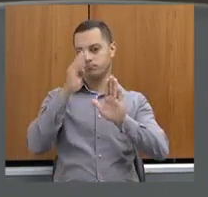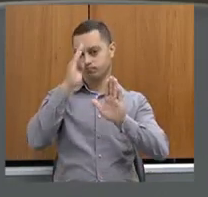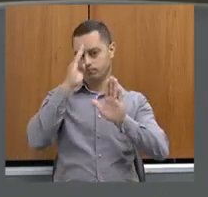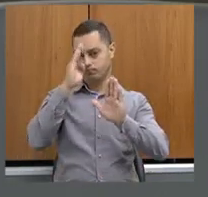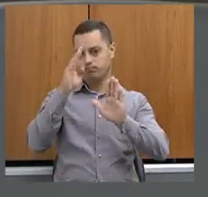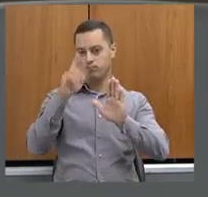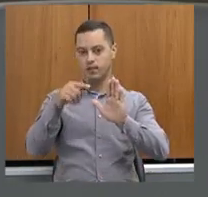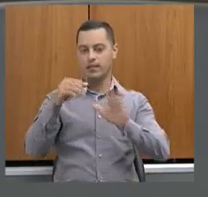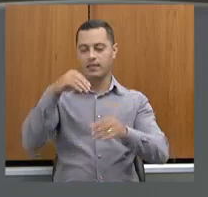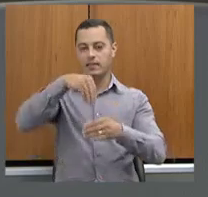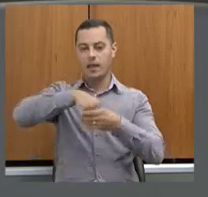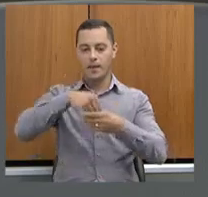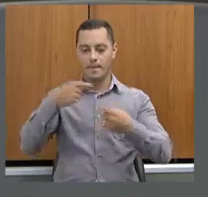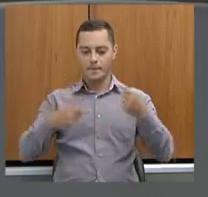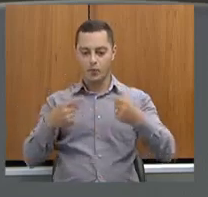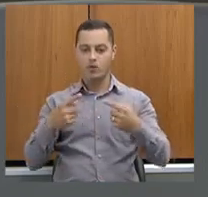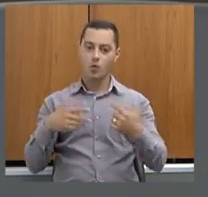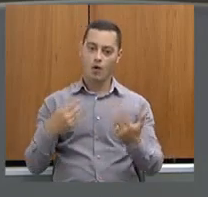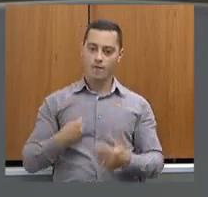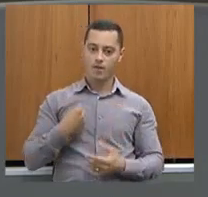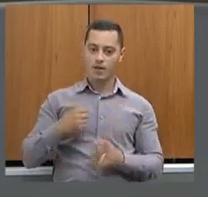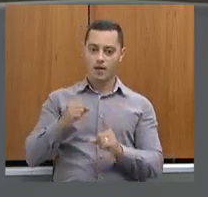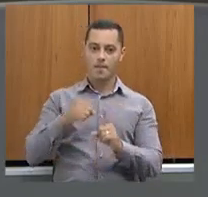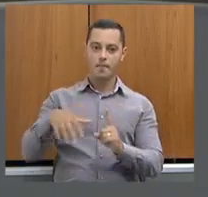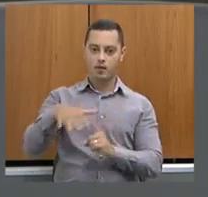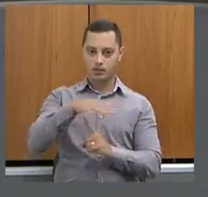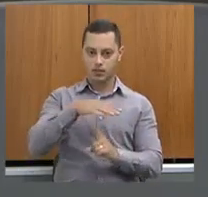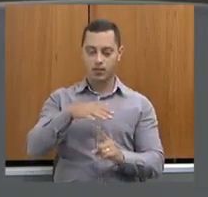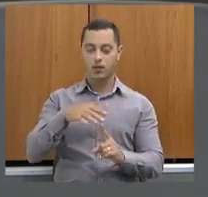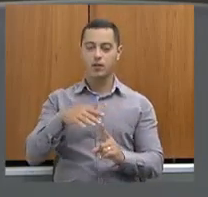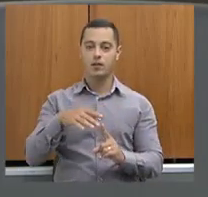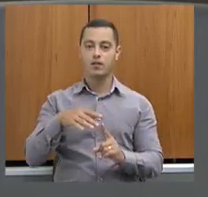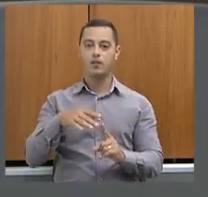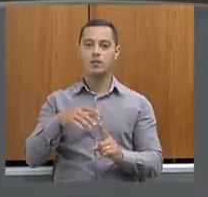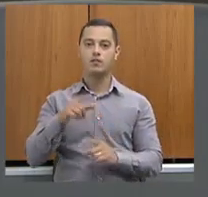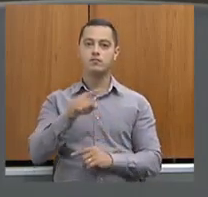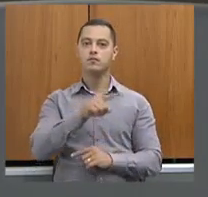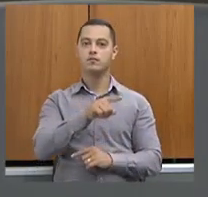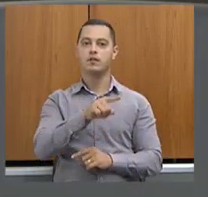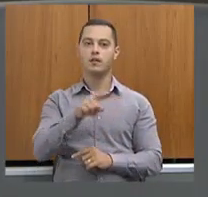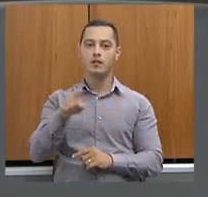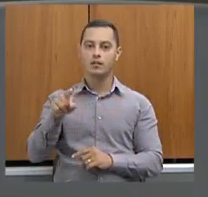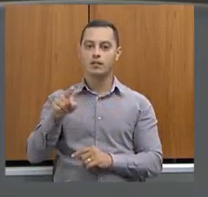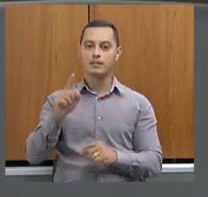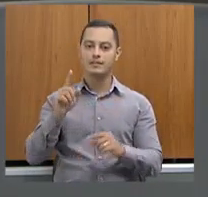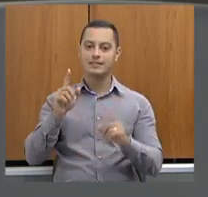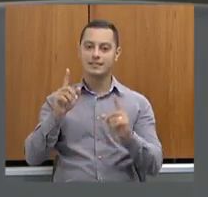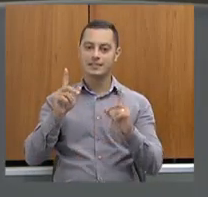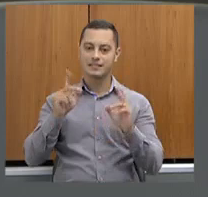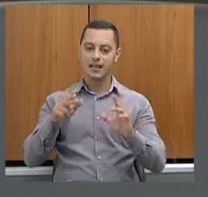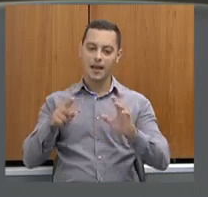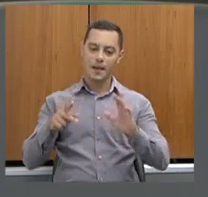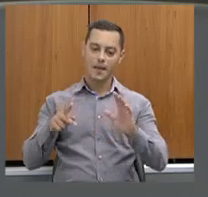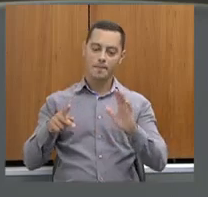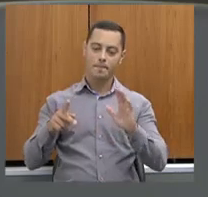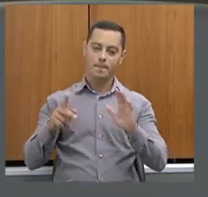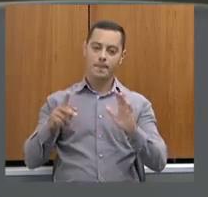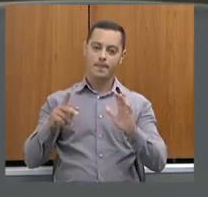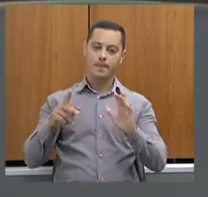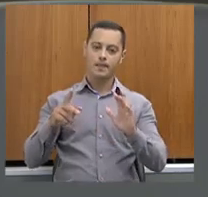na política na vida pública né Vocês são de estado e não de